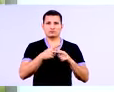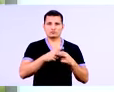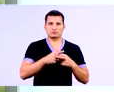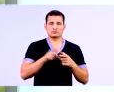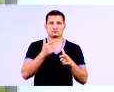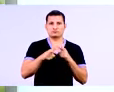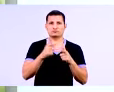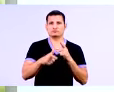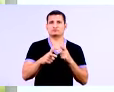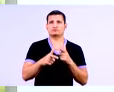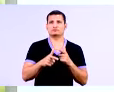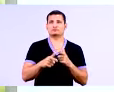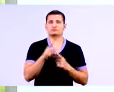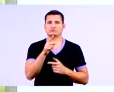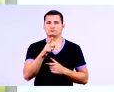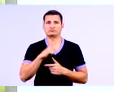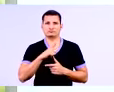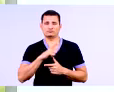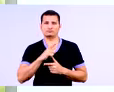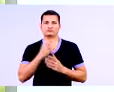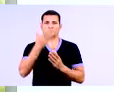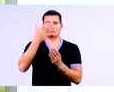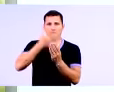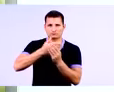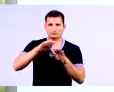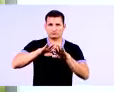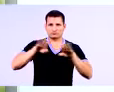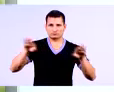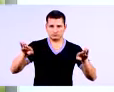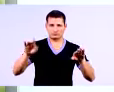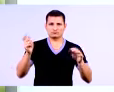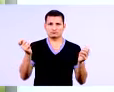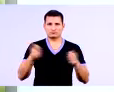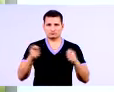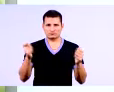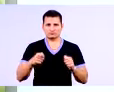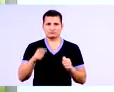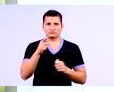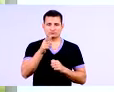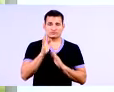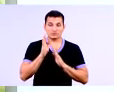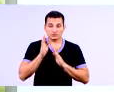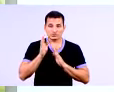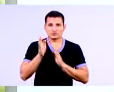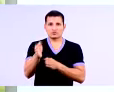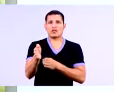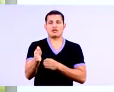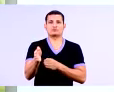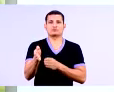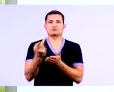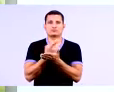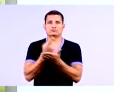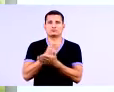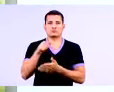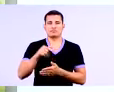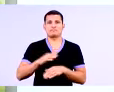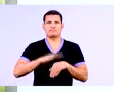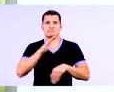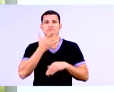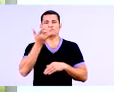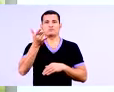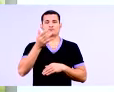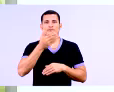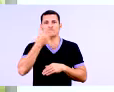Se você tem isso em um arquivo separado, a possibilidade de você ir direto no erro é mais fácil, é mais rápido, é